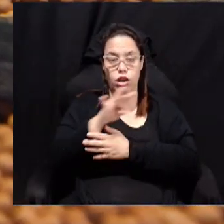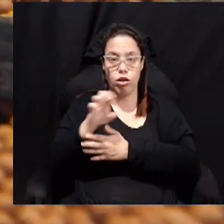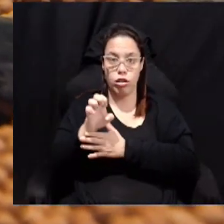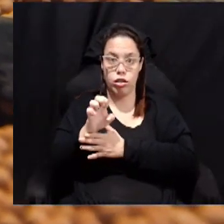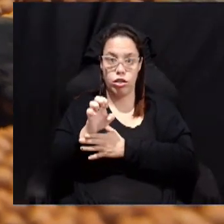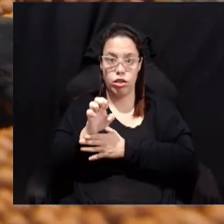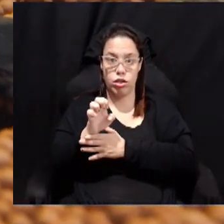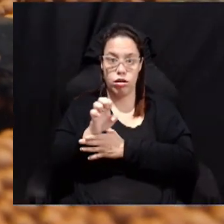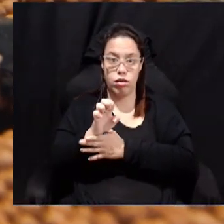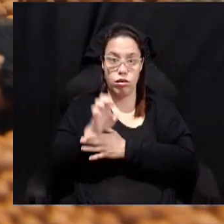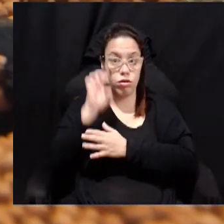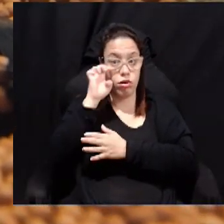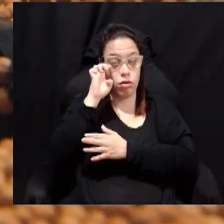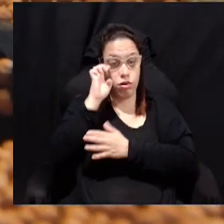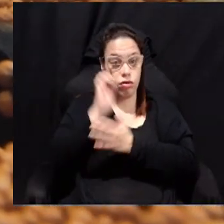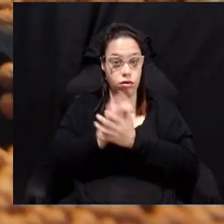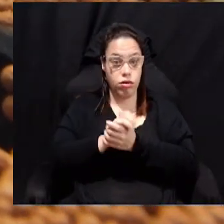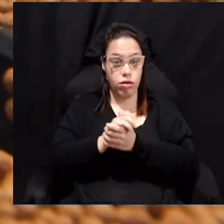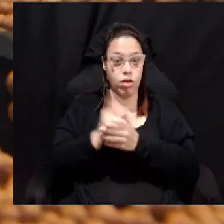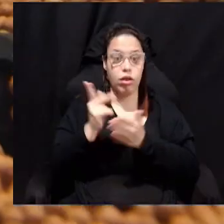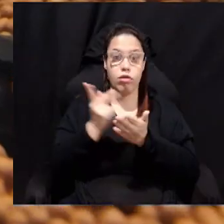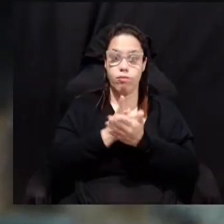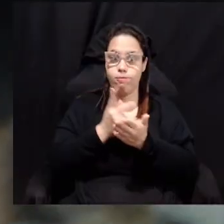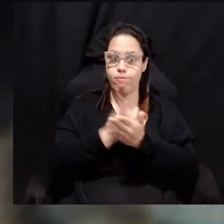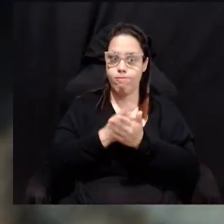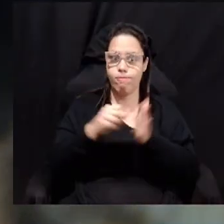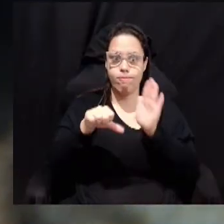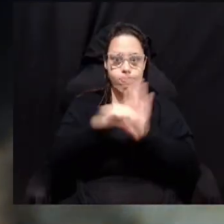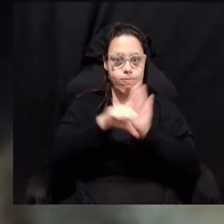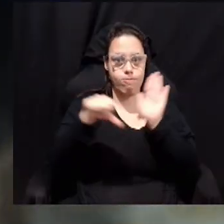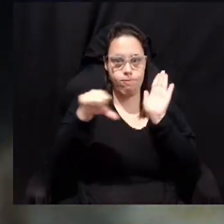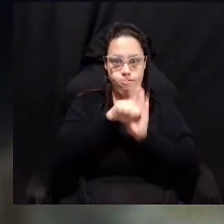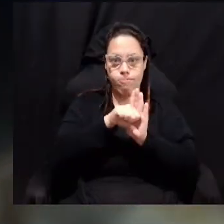é considerada ilegal em território brasileiro e